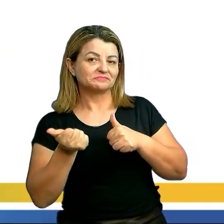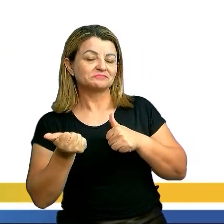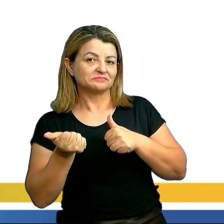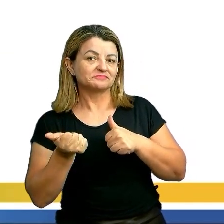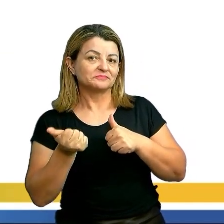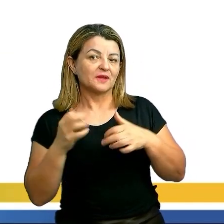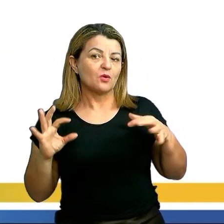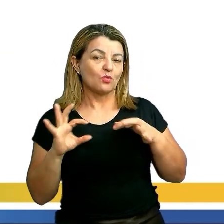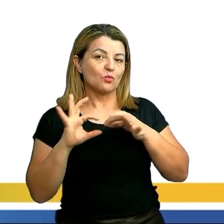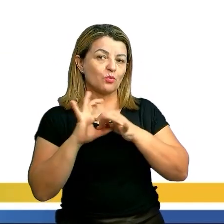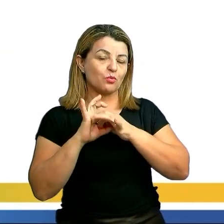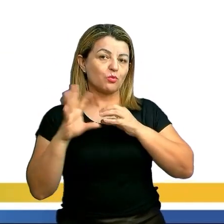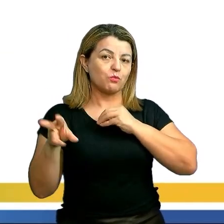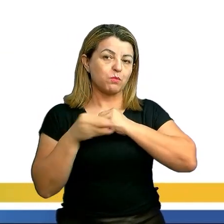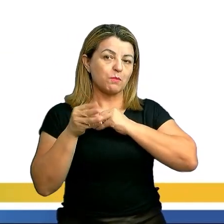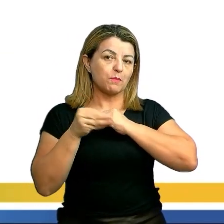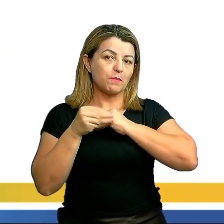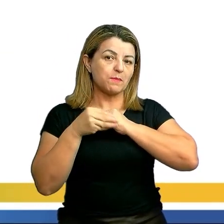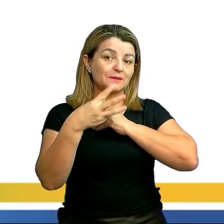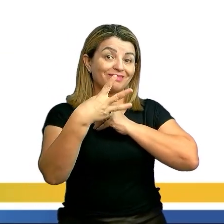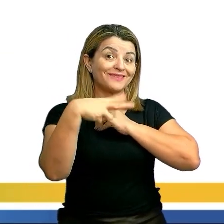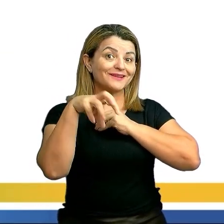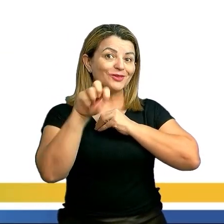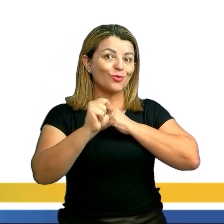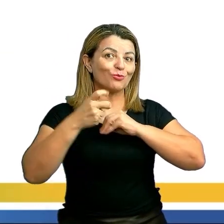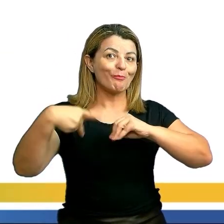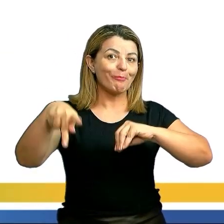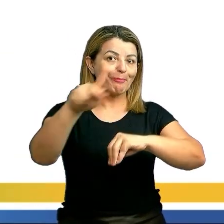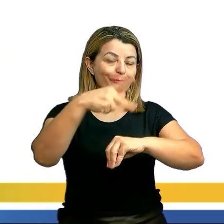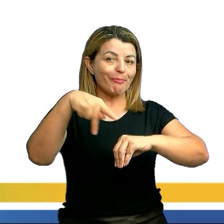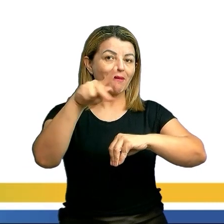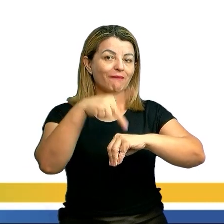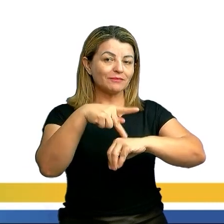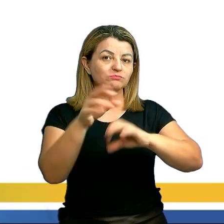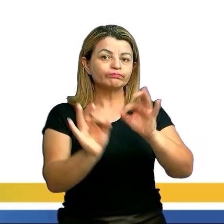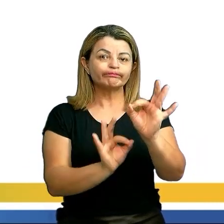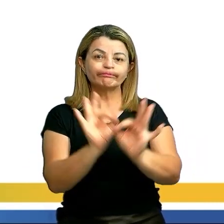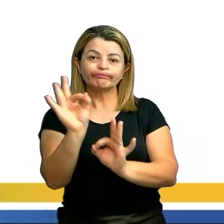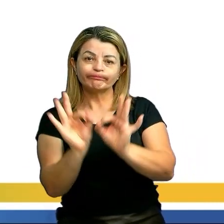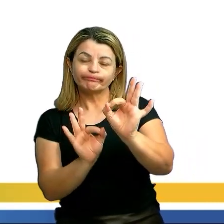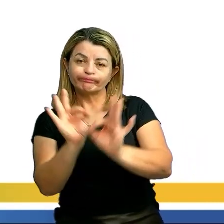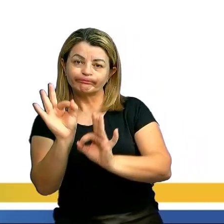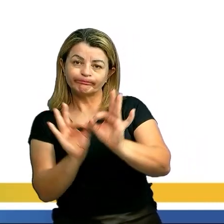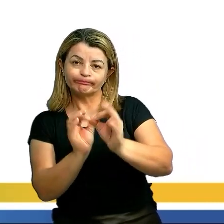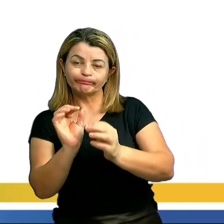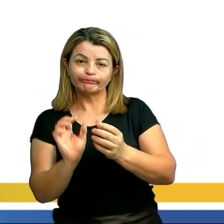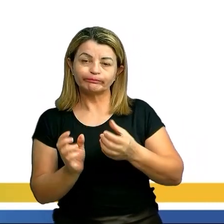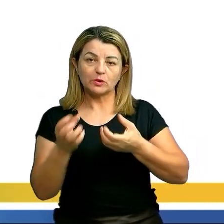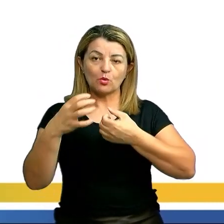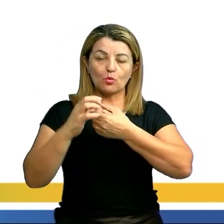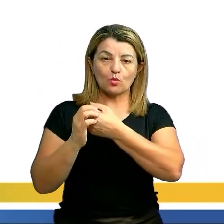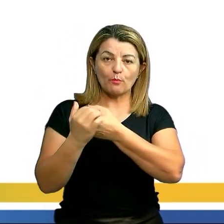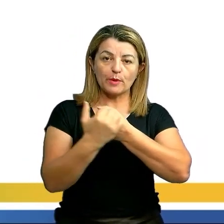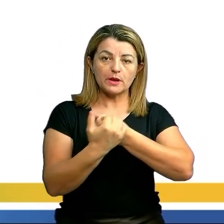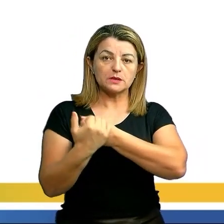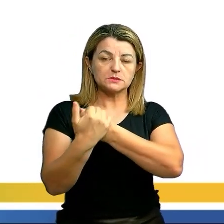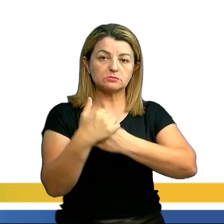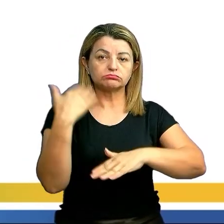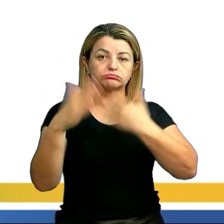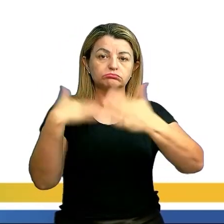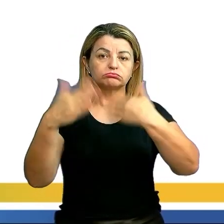ela é composta hoje por 38 países, basicamente, é a Organização para a Cooperação e Desenvolvimento Econômico, que é